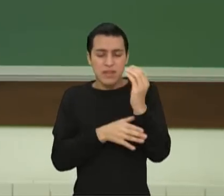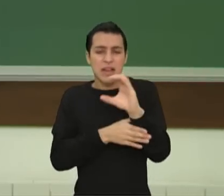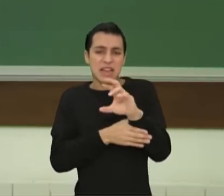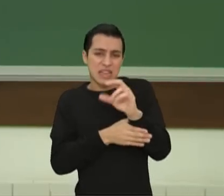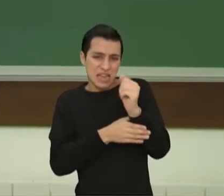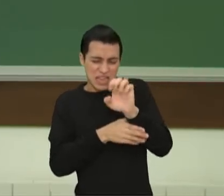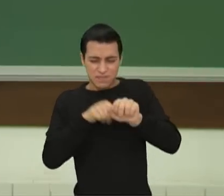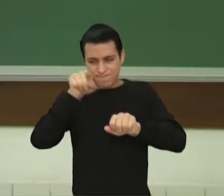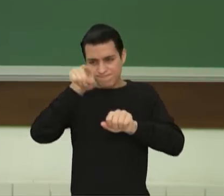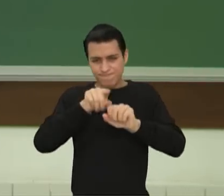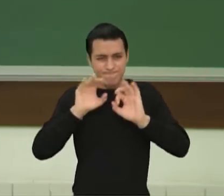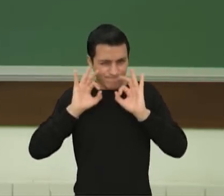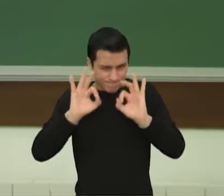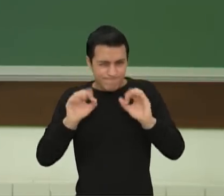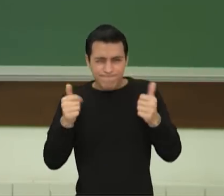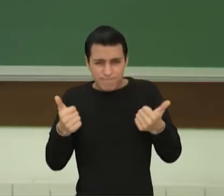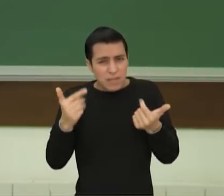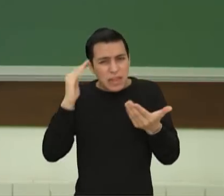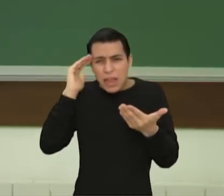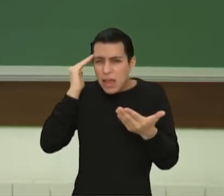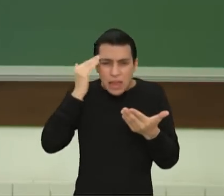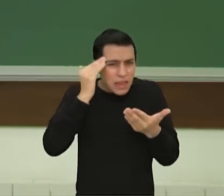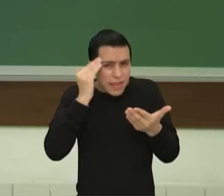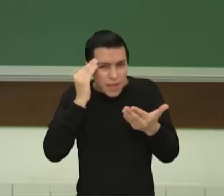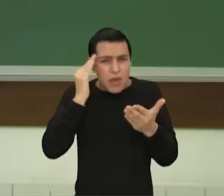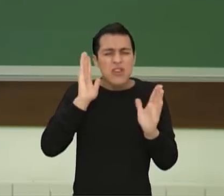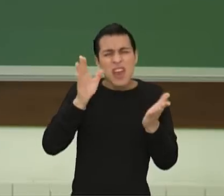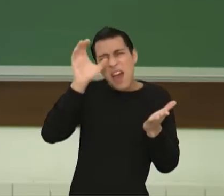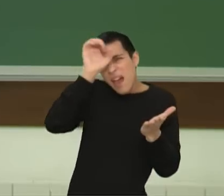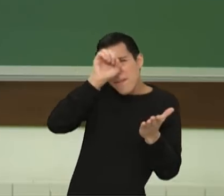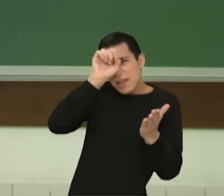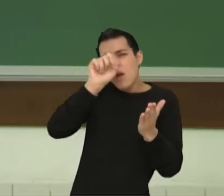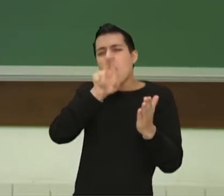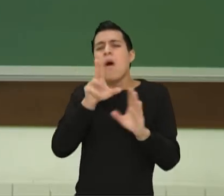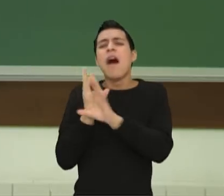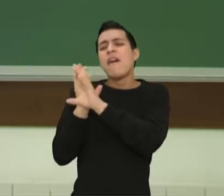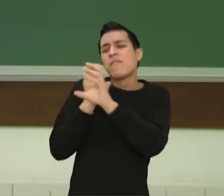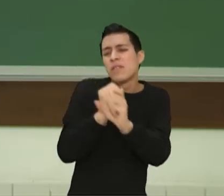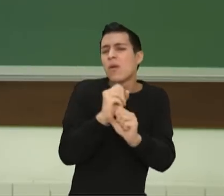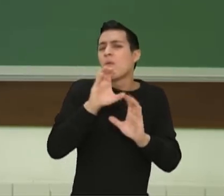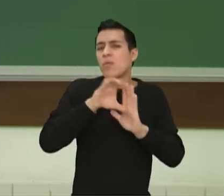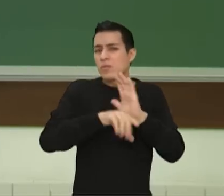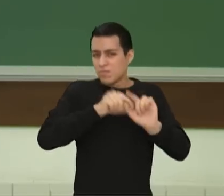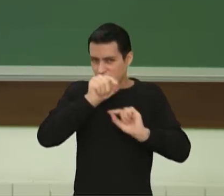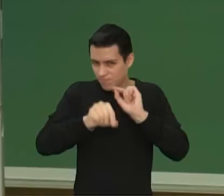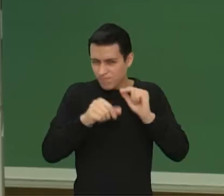crase, certo? Então você já aprendeu ou já revisou o que é a crase. Seguimos.